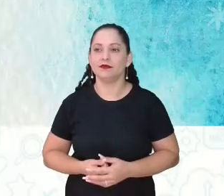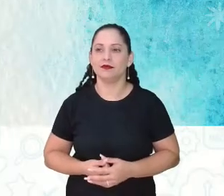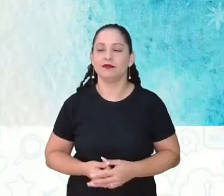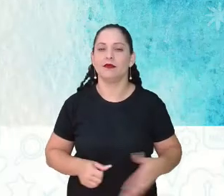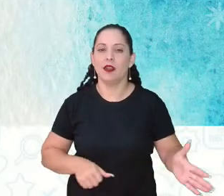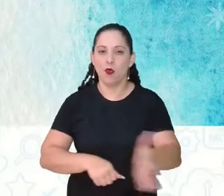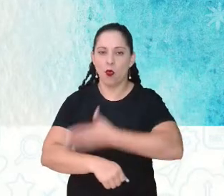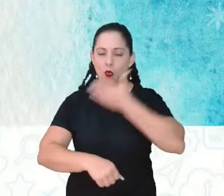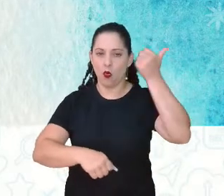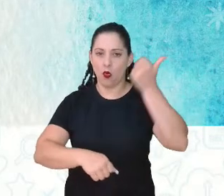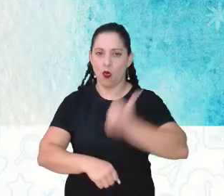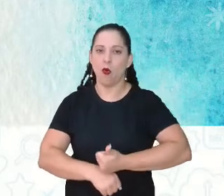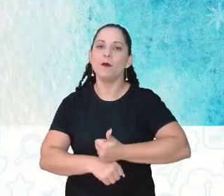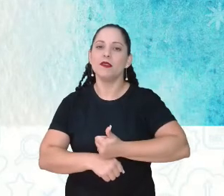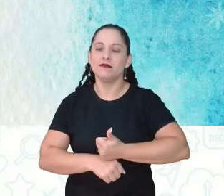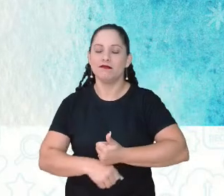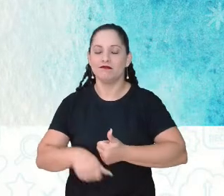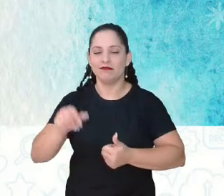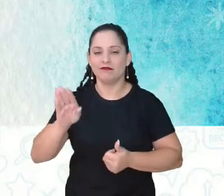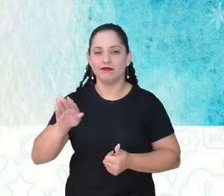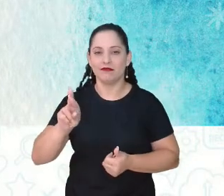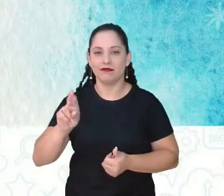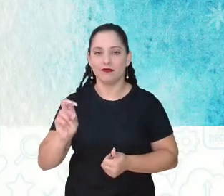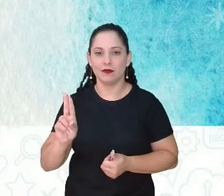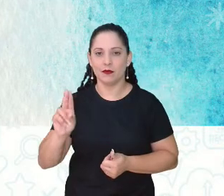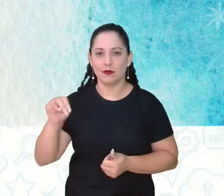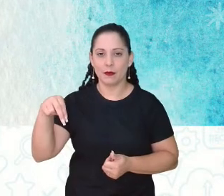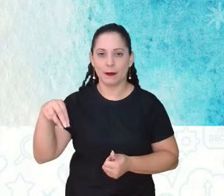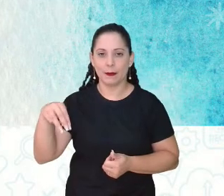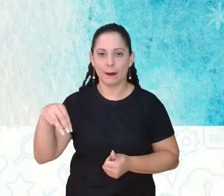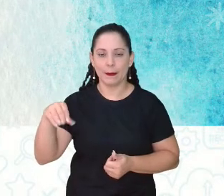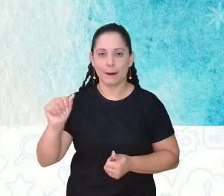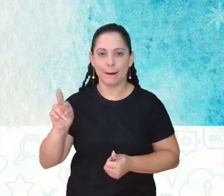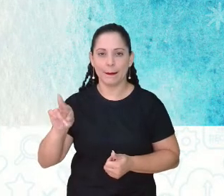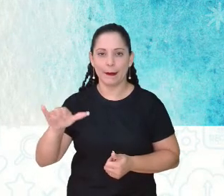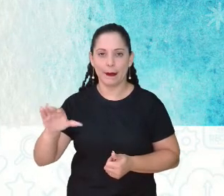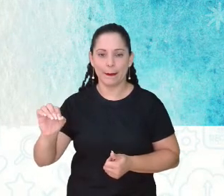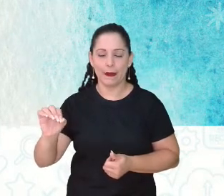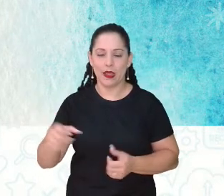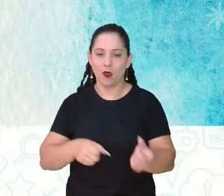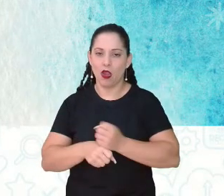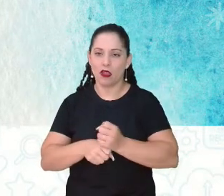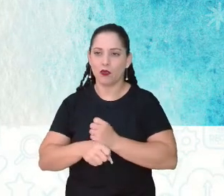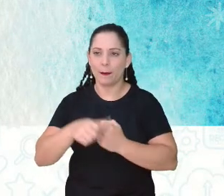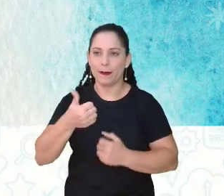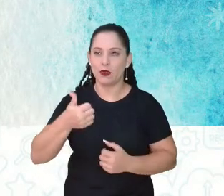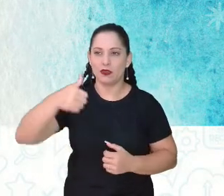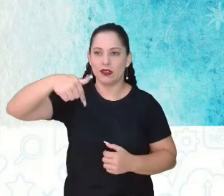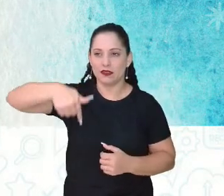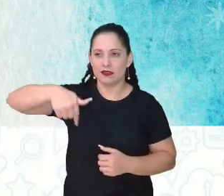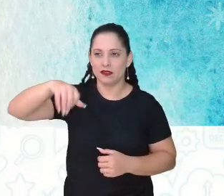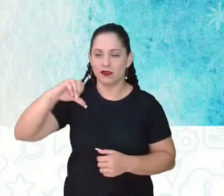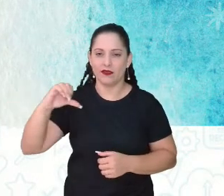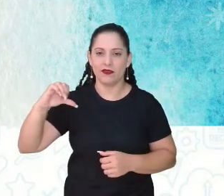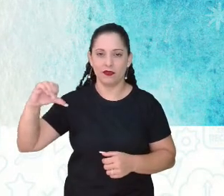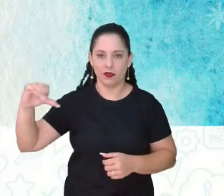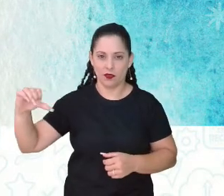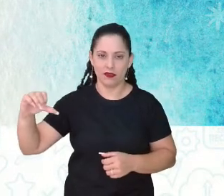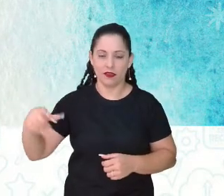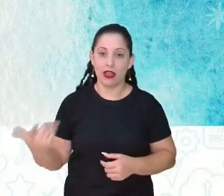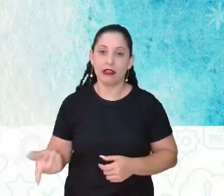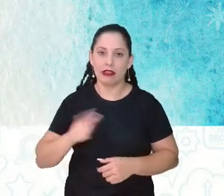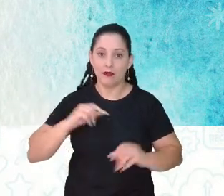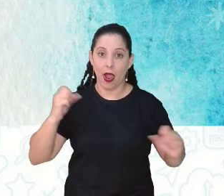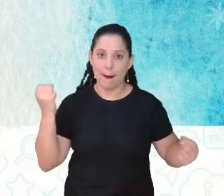golpe Brumário, né, de 18 Brumário, em 1799. Apoiado pela burguesia,